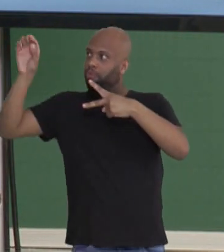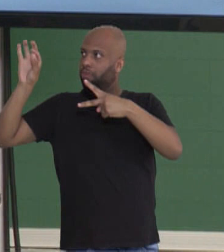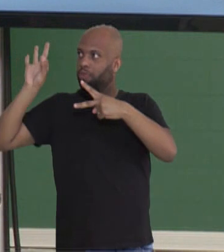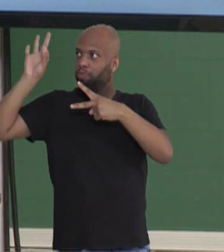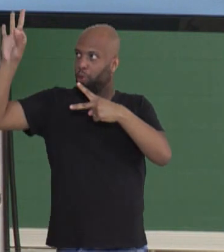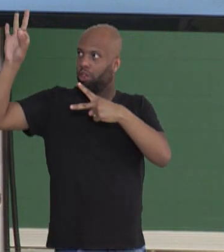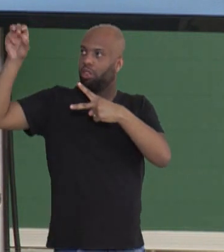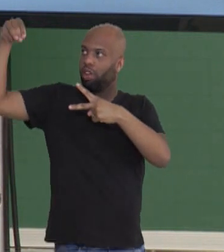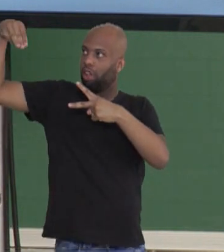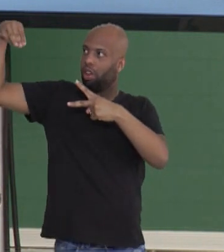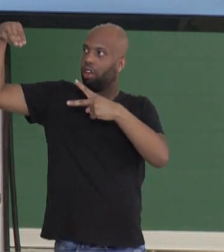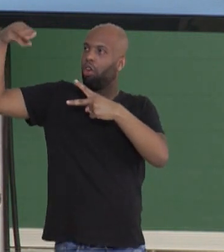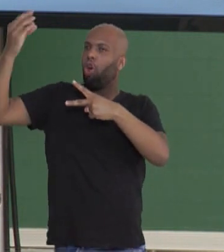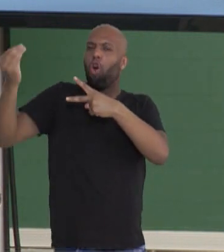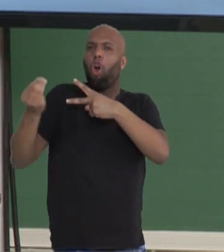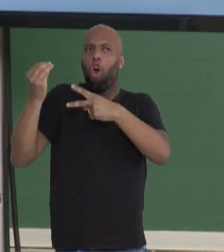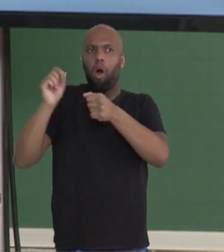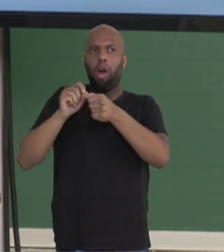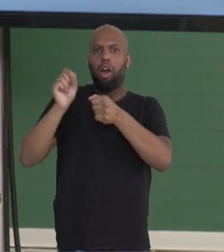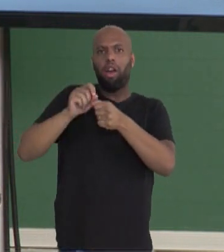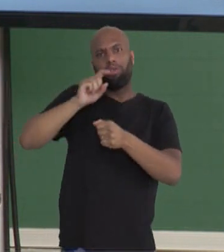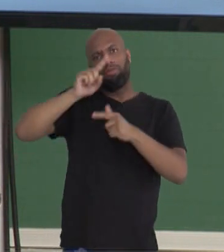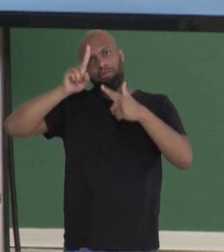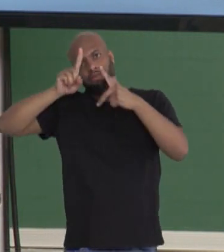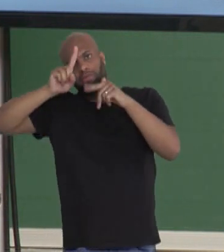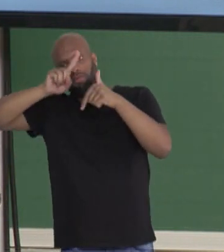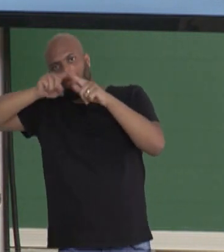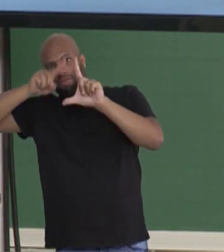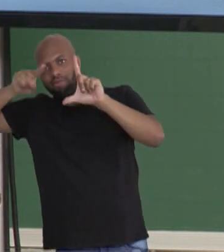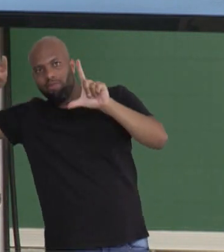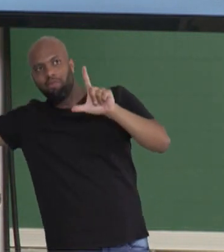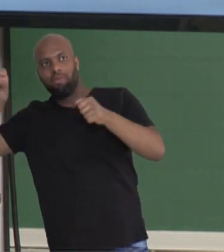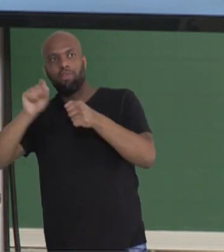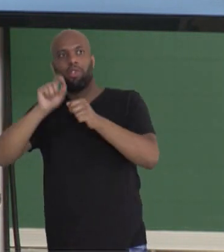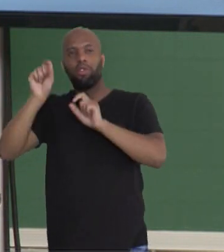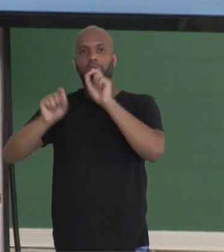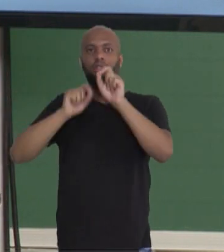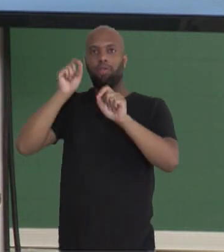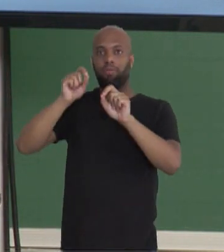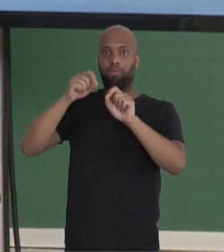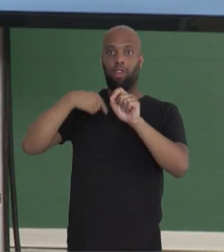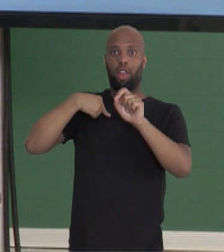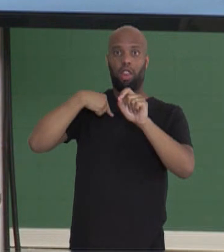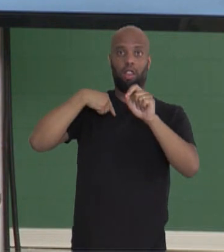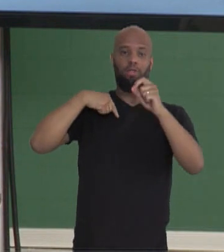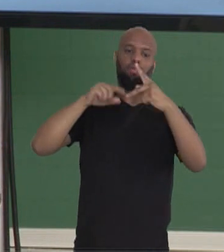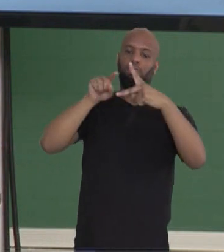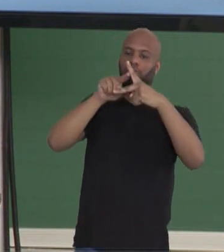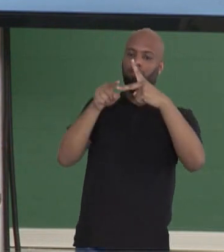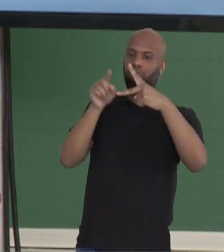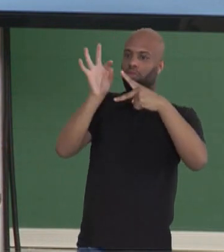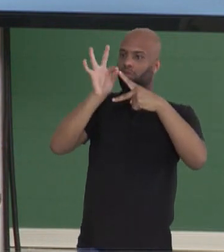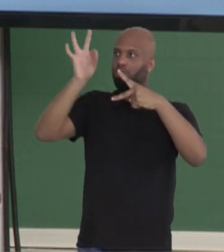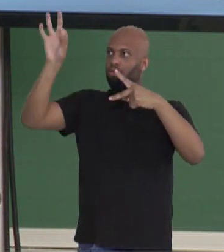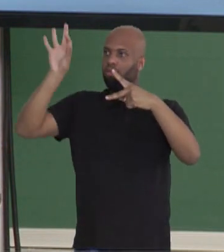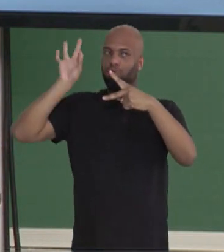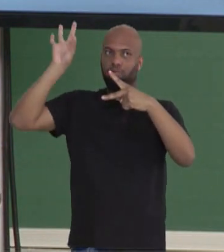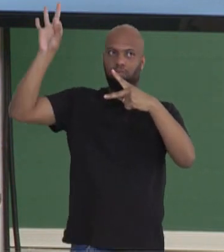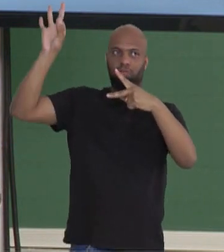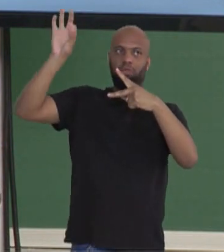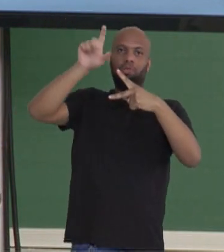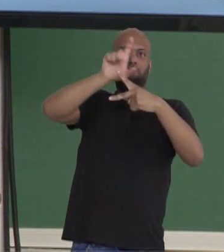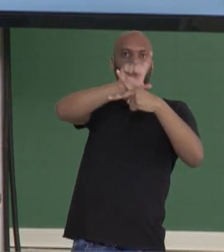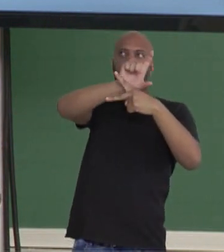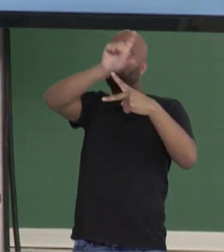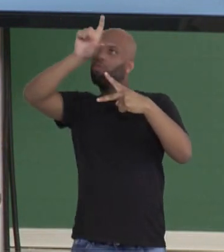esse gráfico? Vou trazer esse segmento aqui rebatido dentro do nosso eixo Y, tá? É a mesma coisa da circunferência,